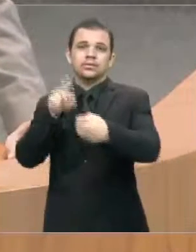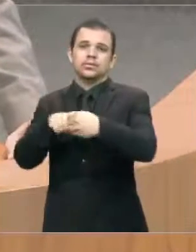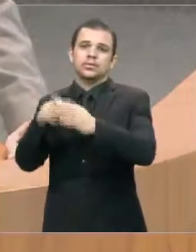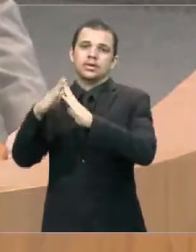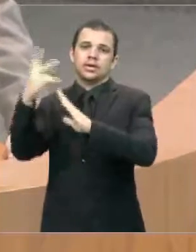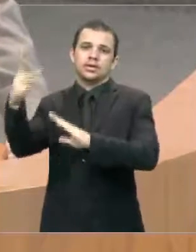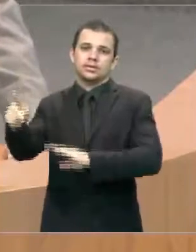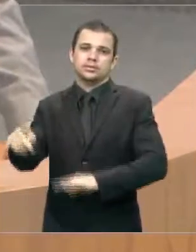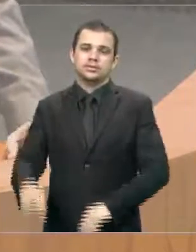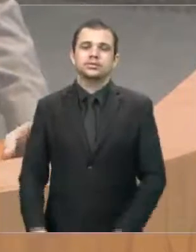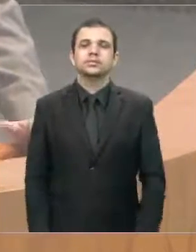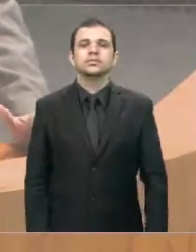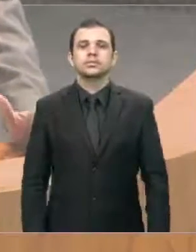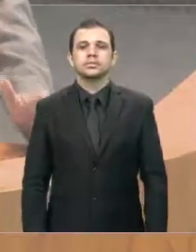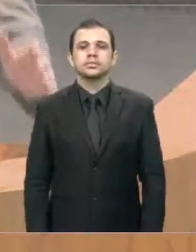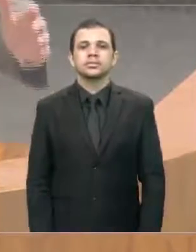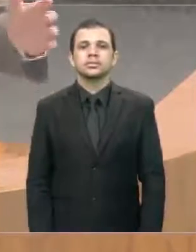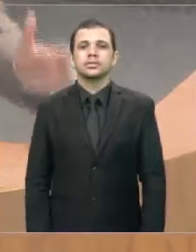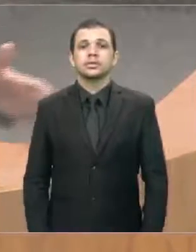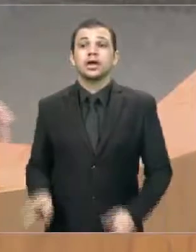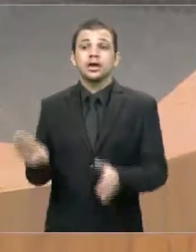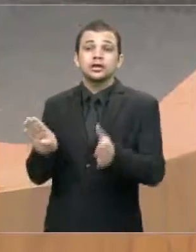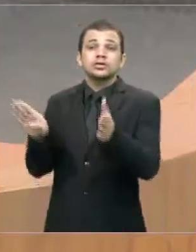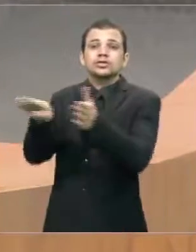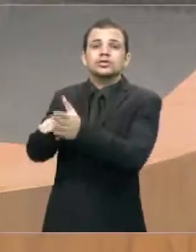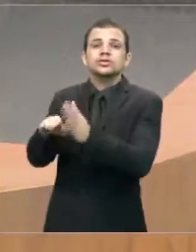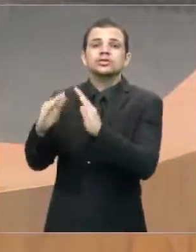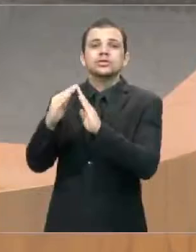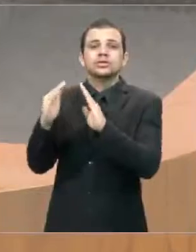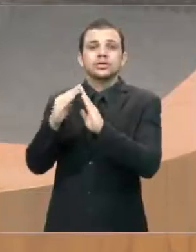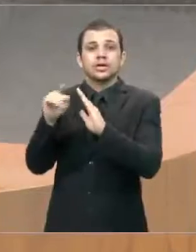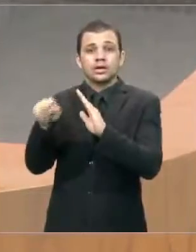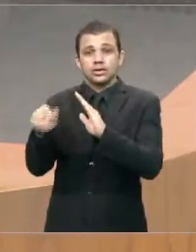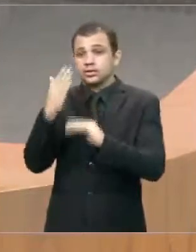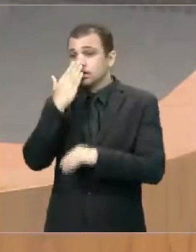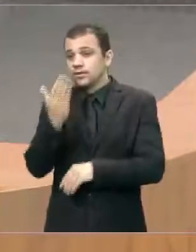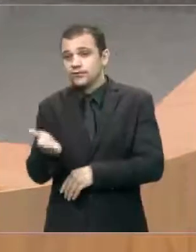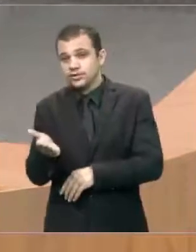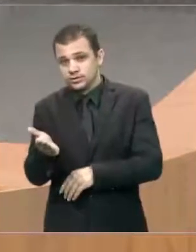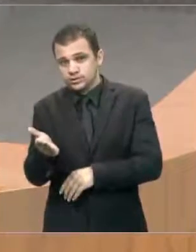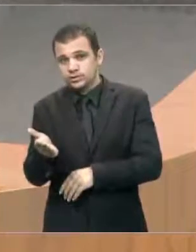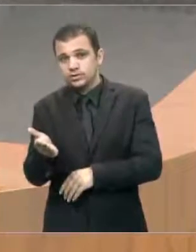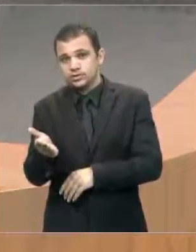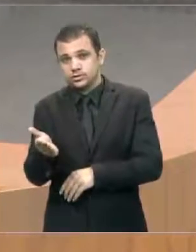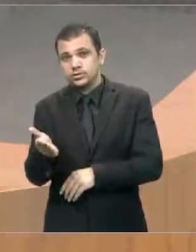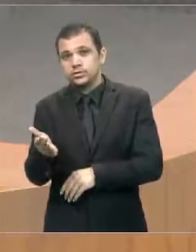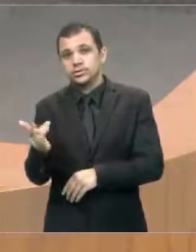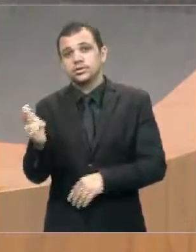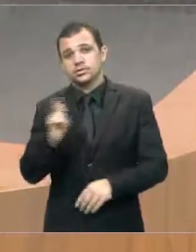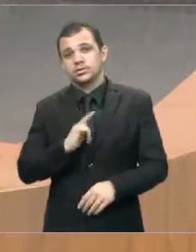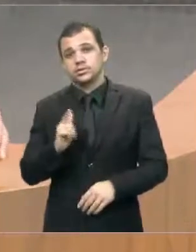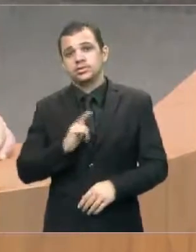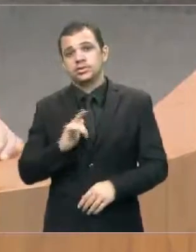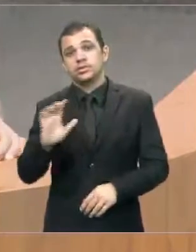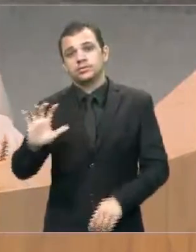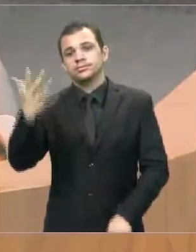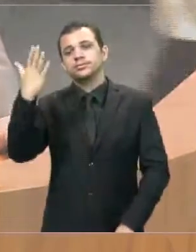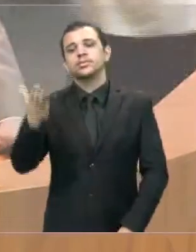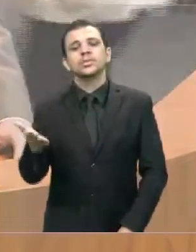casa. E quando chegou na sua casa, em frente à sua casa, tinha acabado de